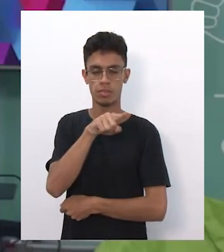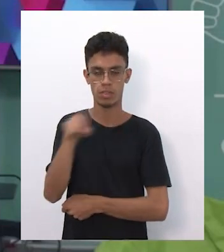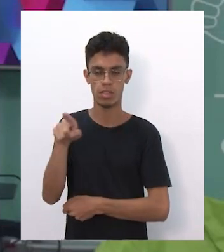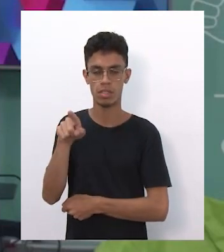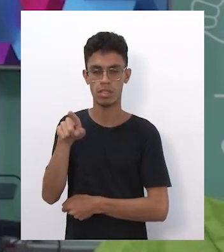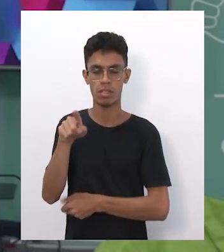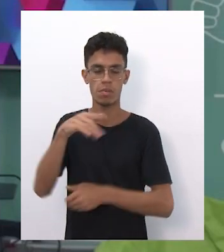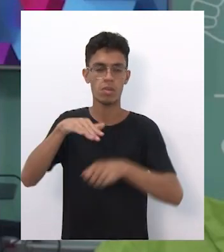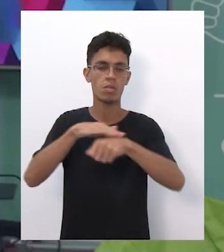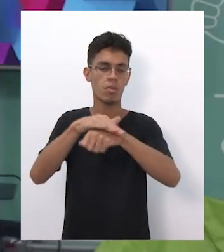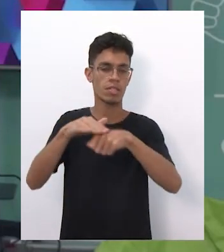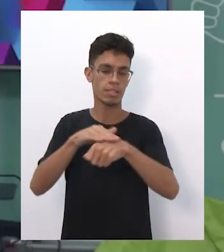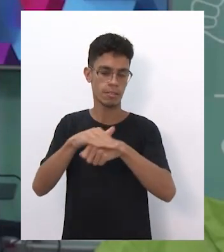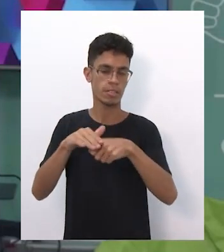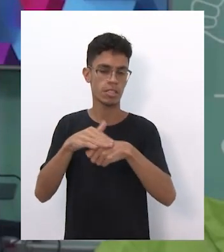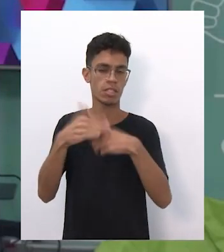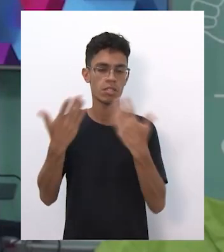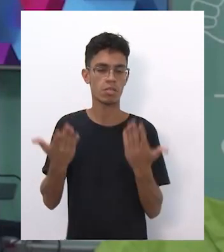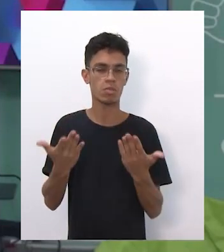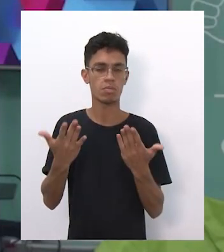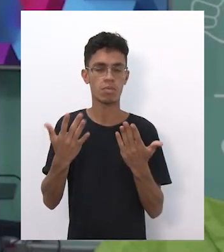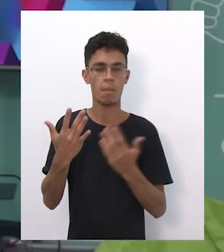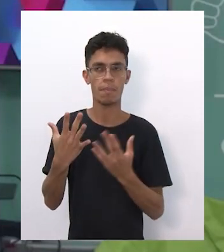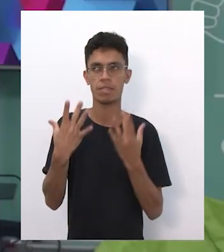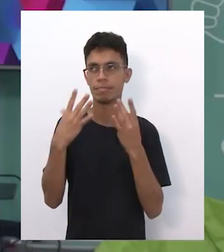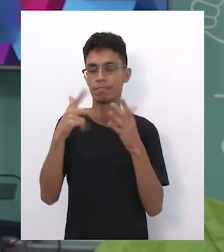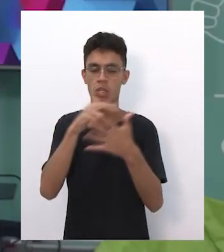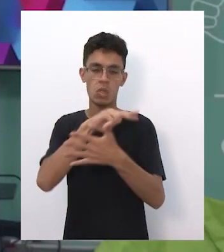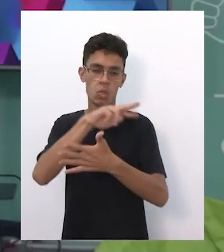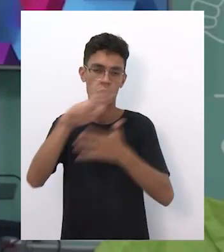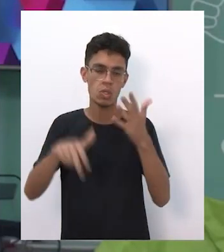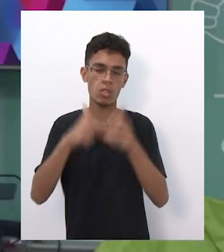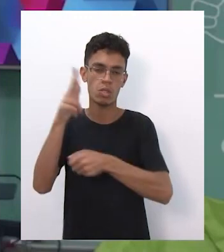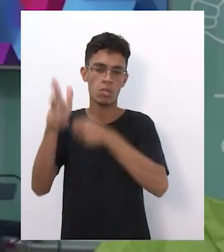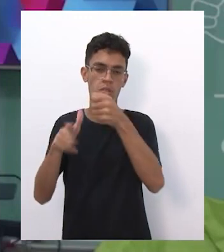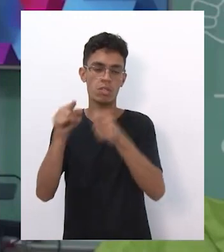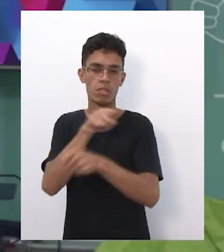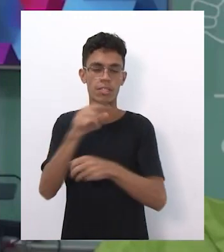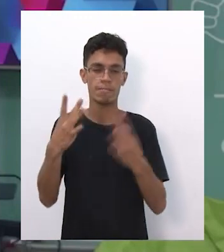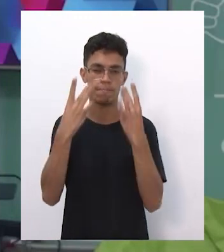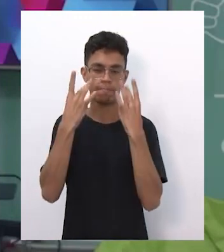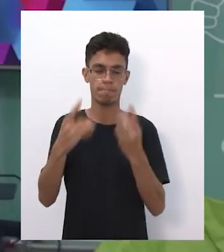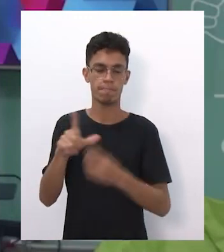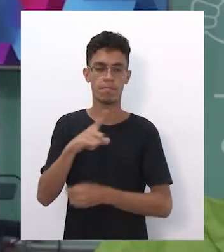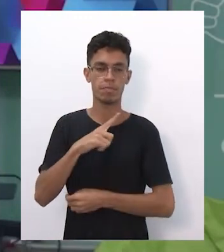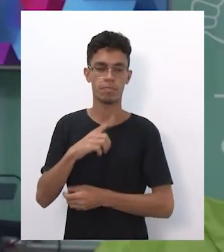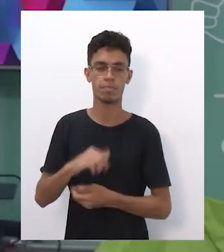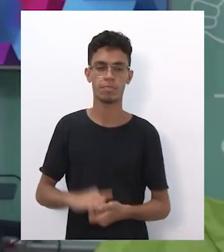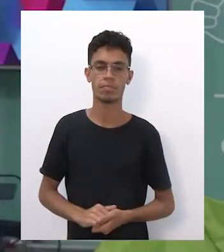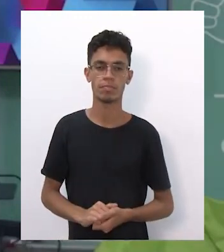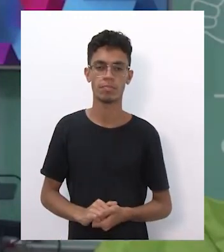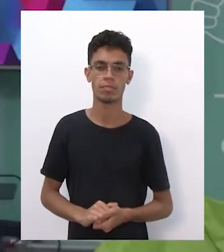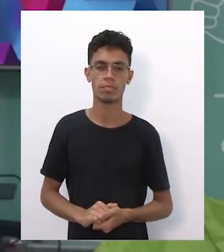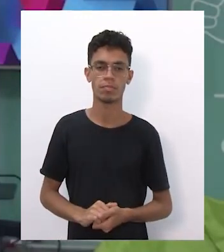nós vamos conversar um pouquinho sobre pontos que chamaram a atenção nesse decorrer do vídeo. Ok?